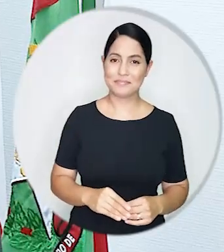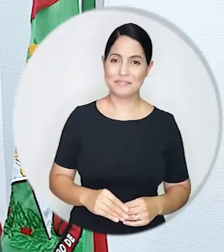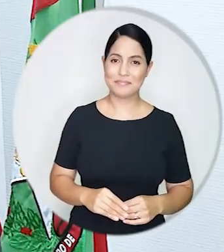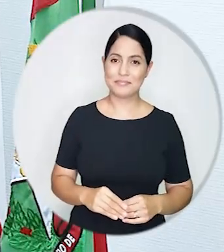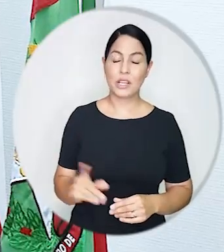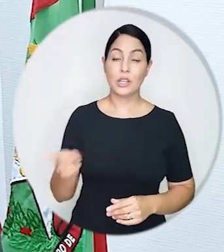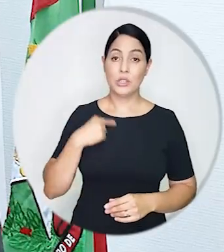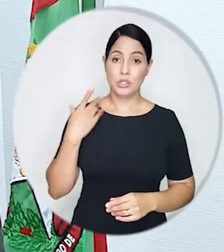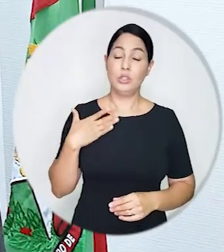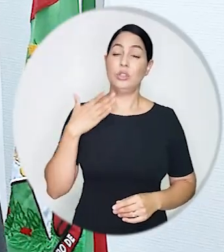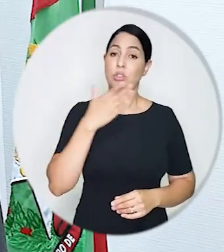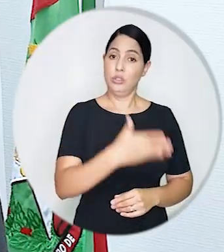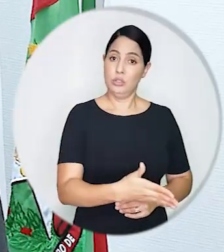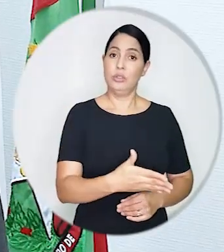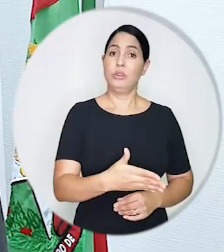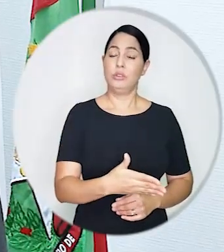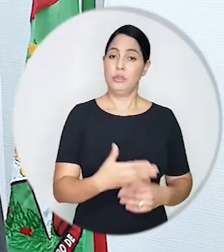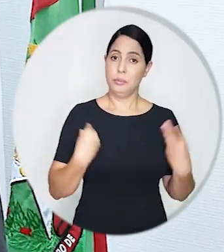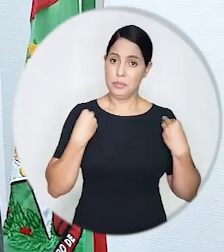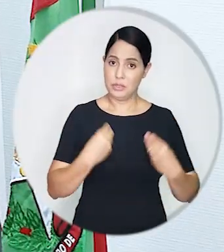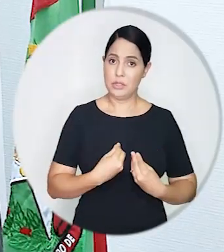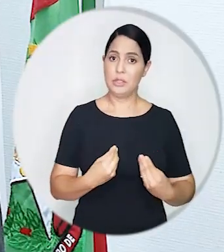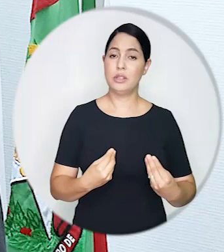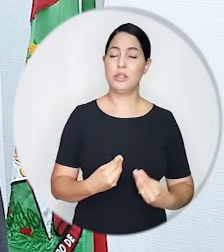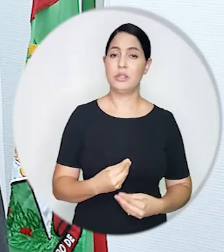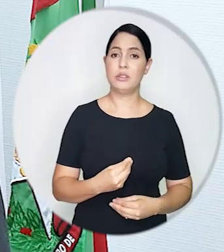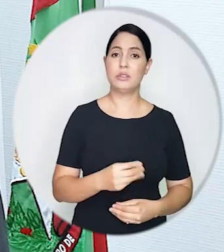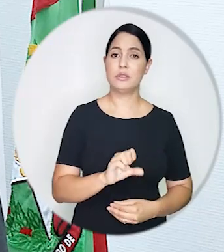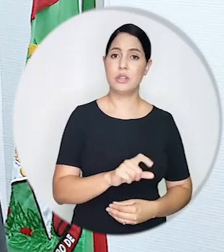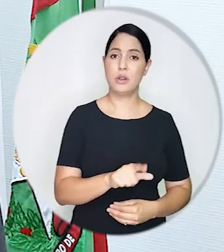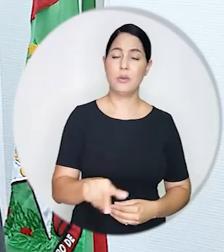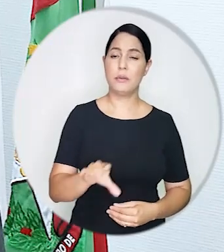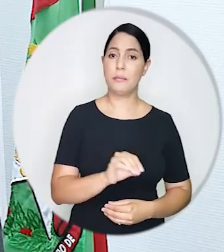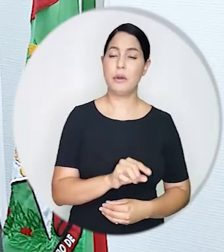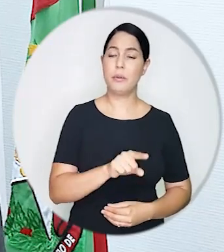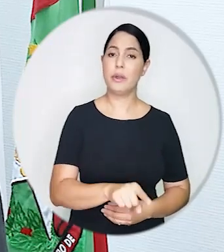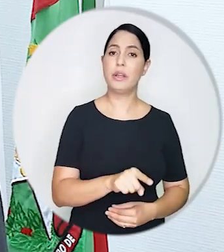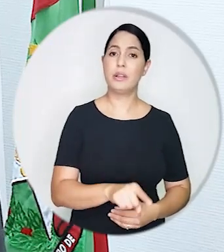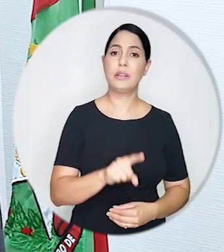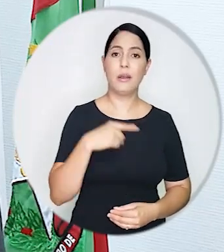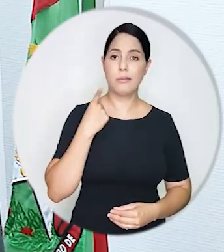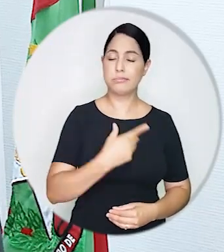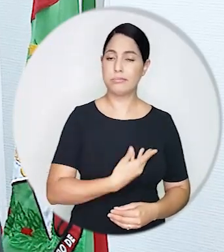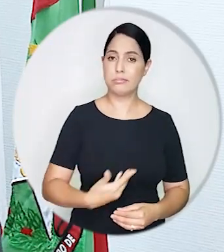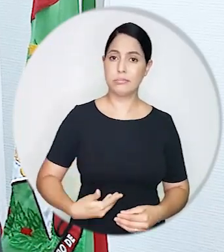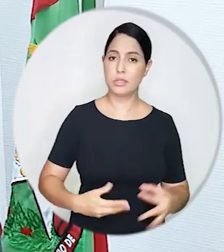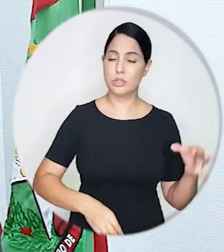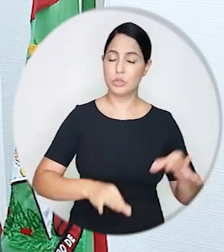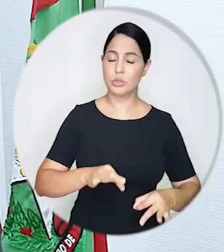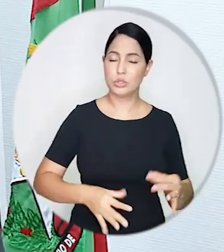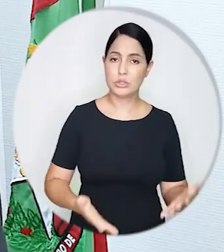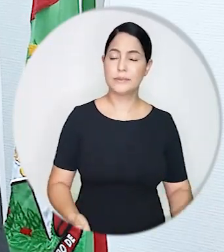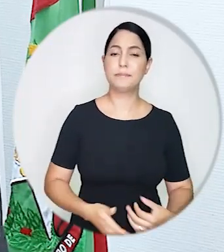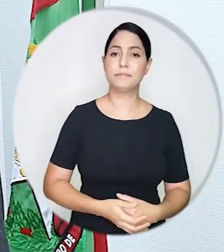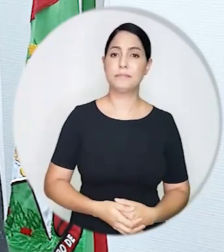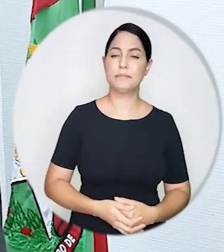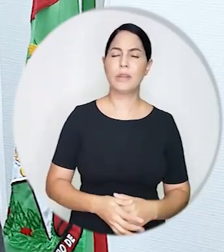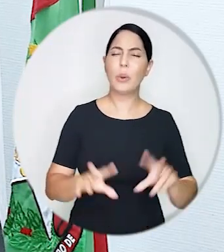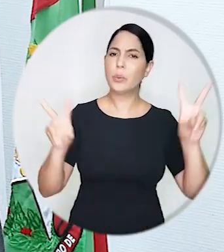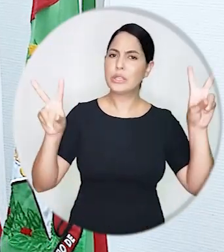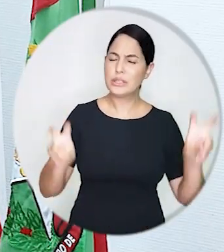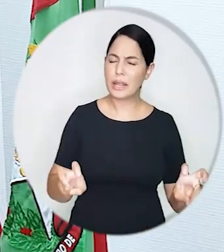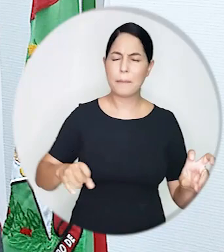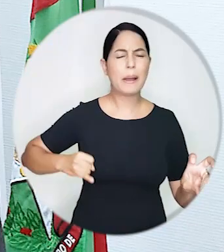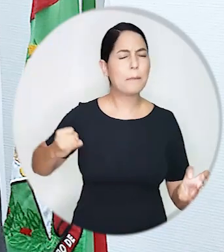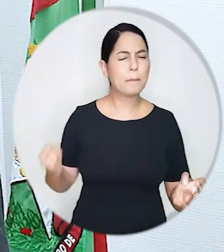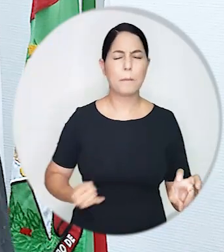Estivemos com o ministro Luiz Felipe Salomão, Corregedor Nacional de Justiça, para tratar de um tema muito importante,